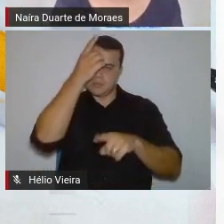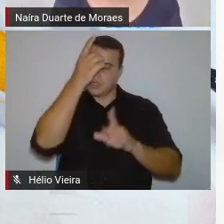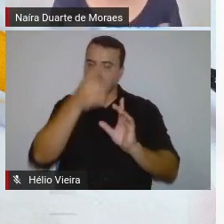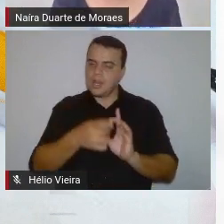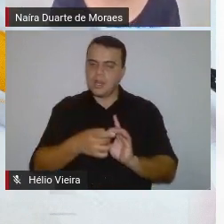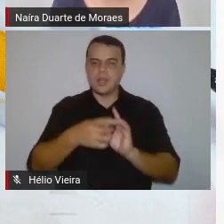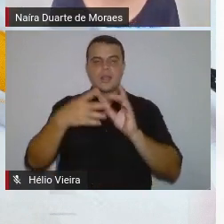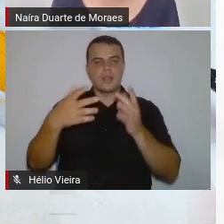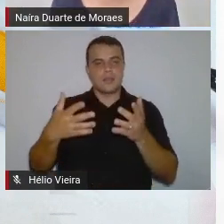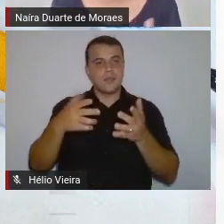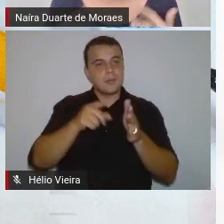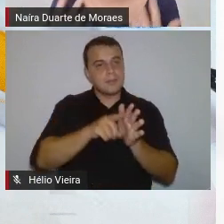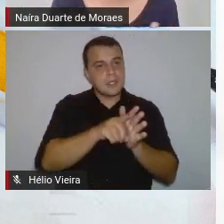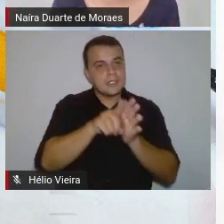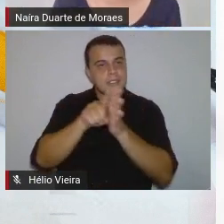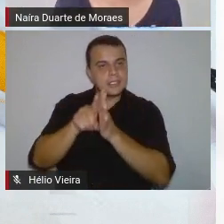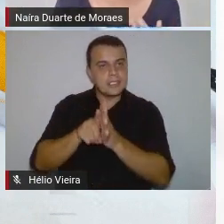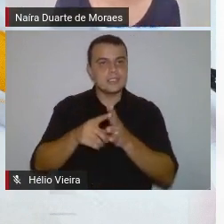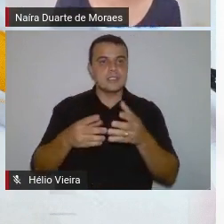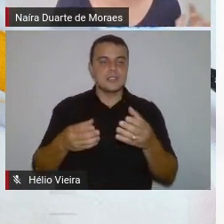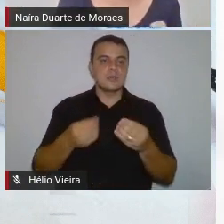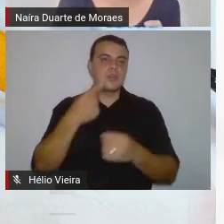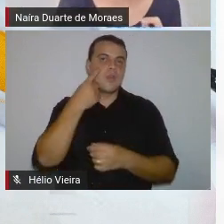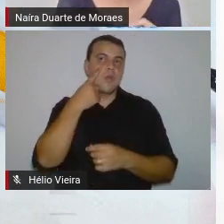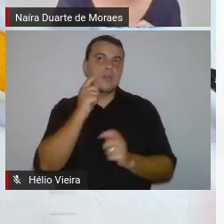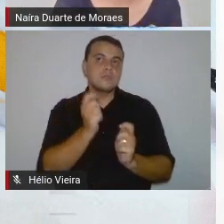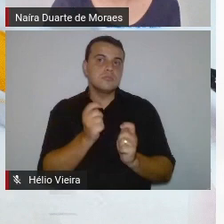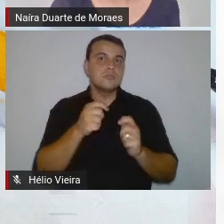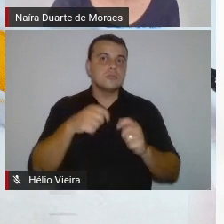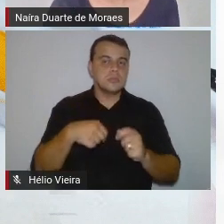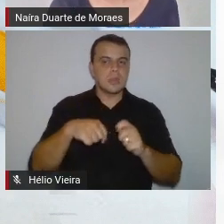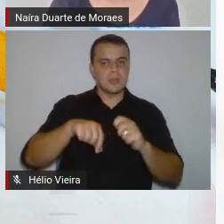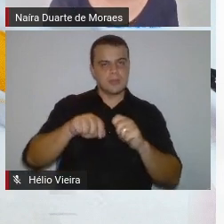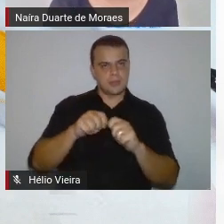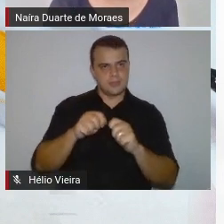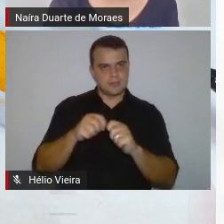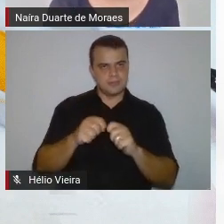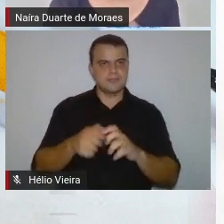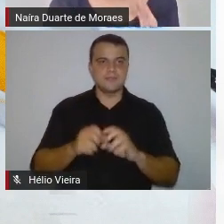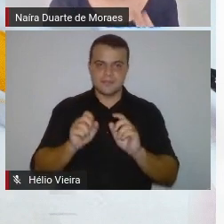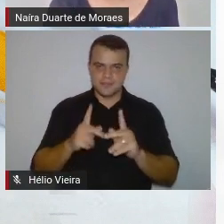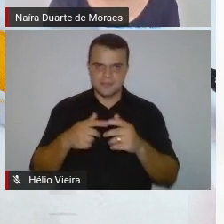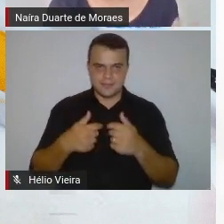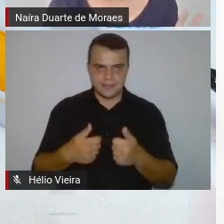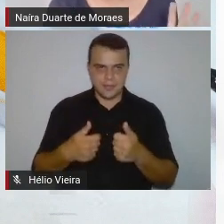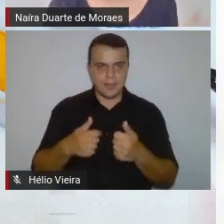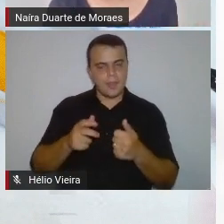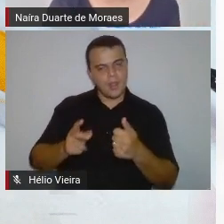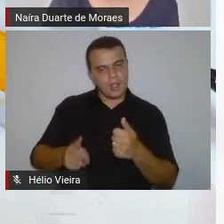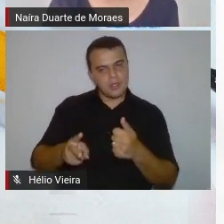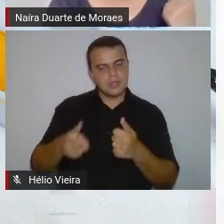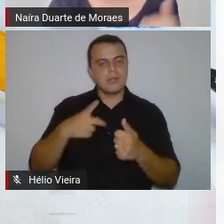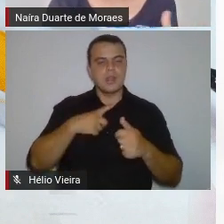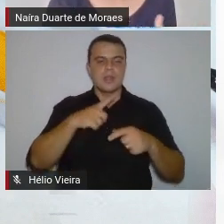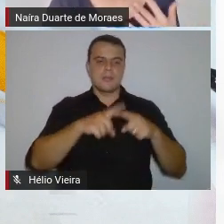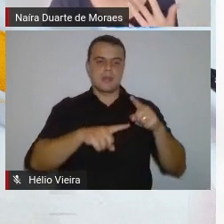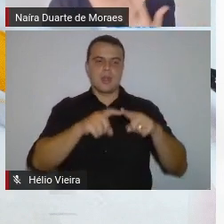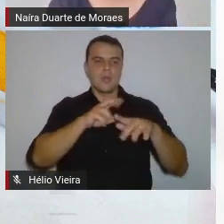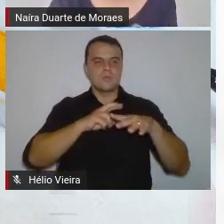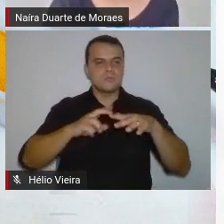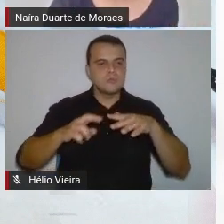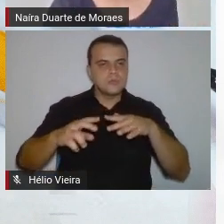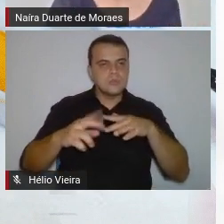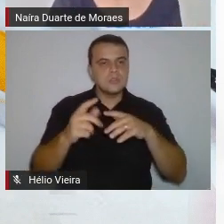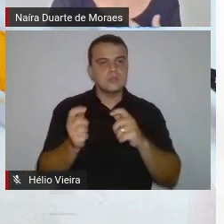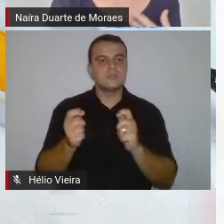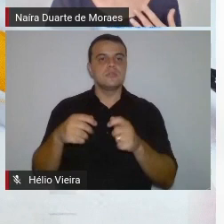ok? Pesquisem bastante, vejam o que é possível da gente fazer. Tudo bem? Sempre há materiais diferentes, sempre há